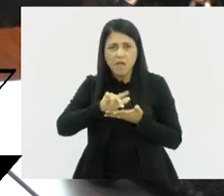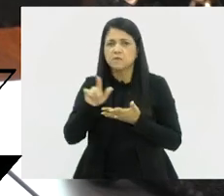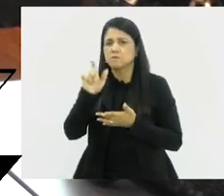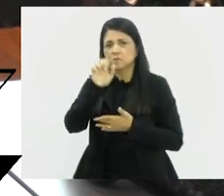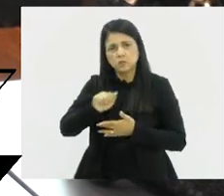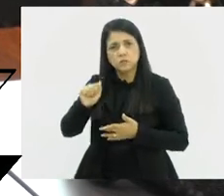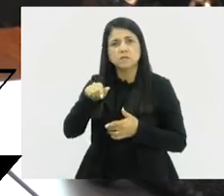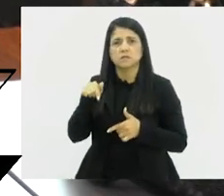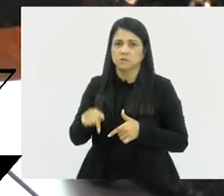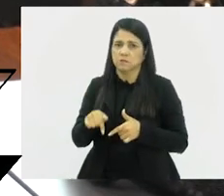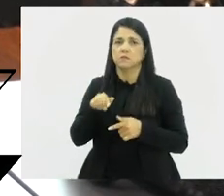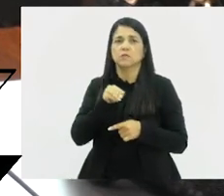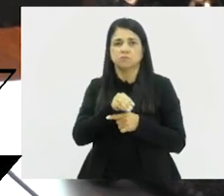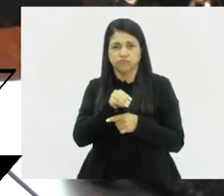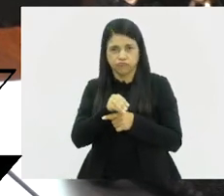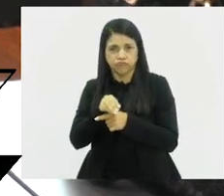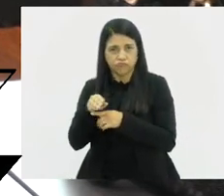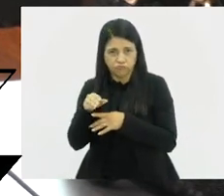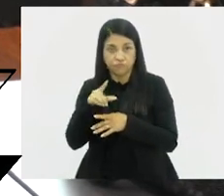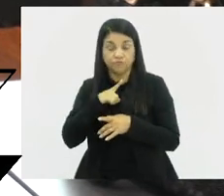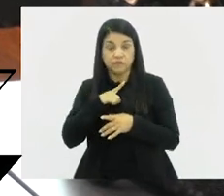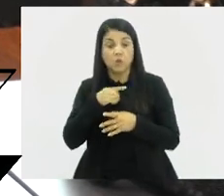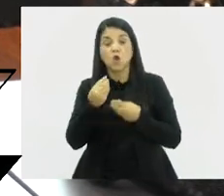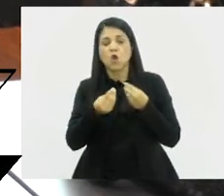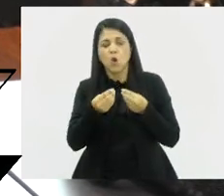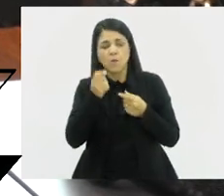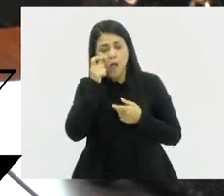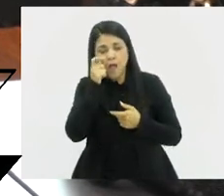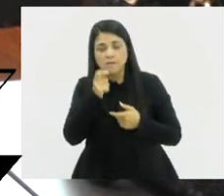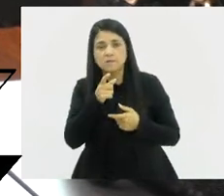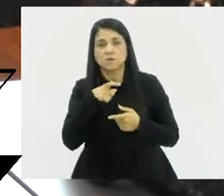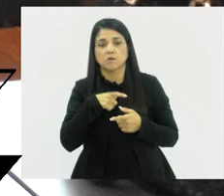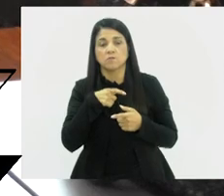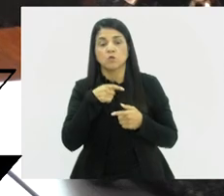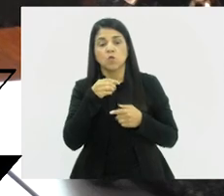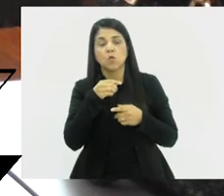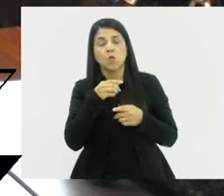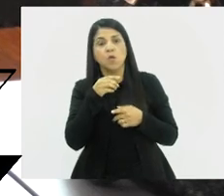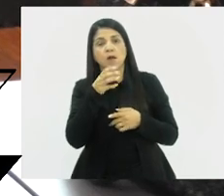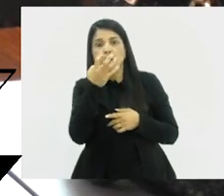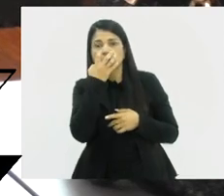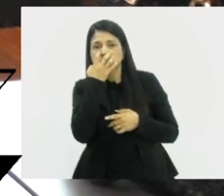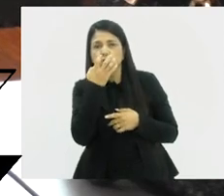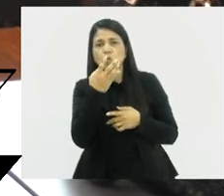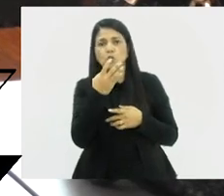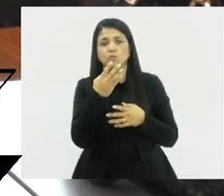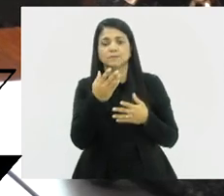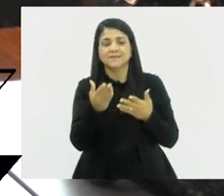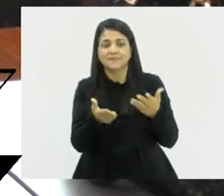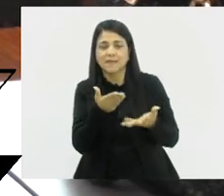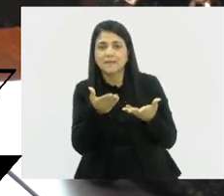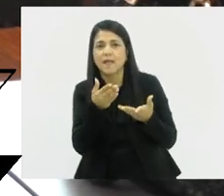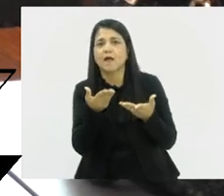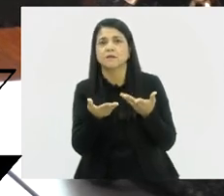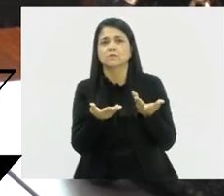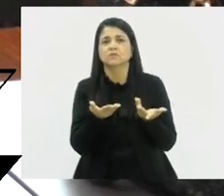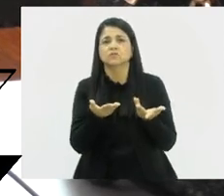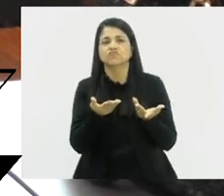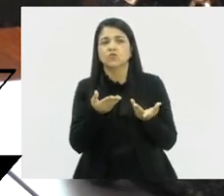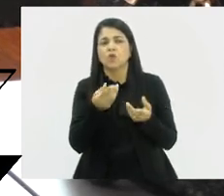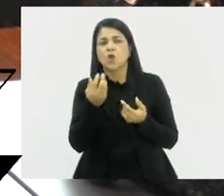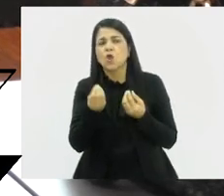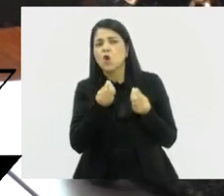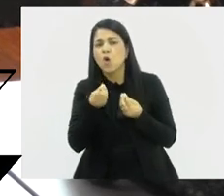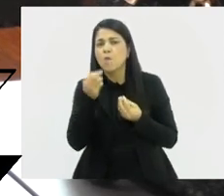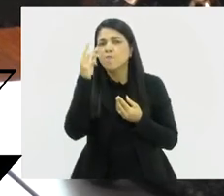justamente a maneira como esses cães são tratados e a maneira como a fiscalização pode ser